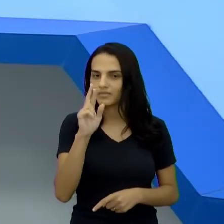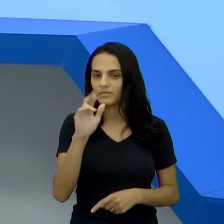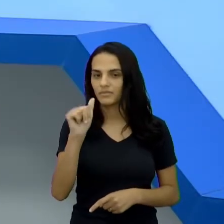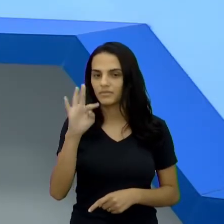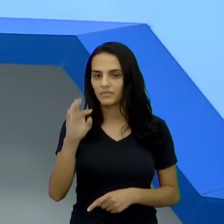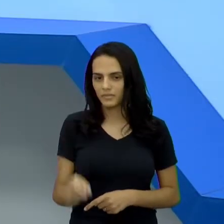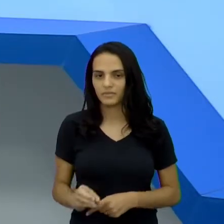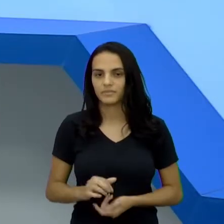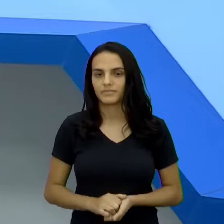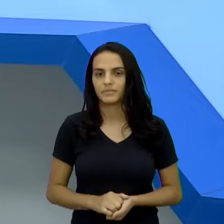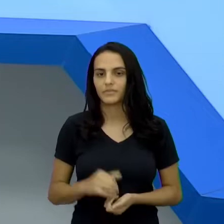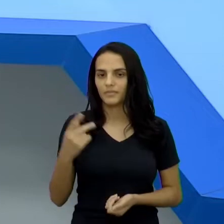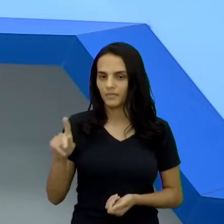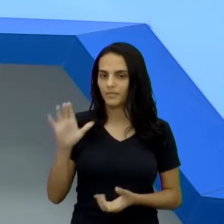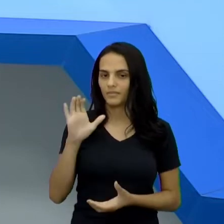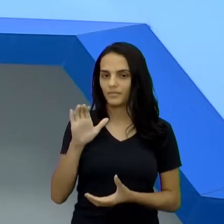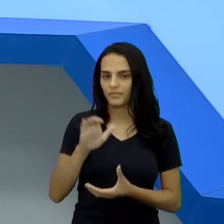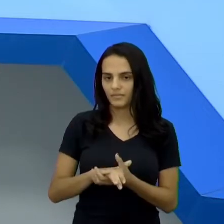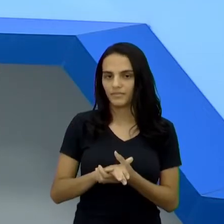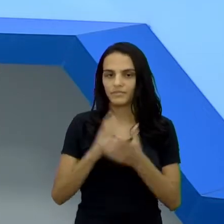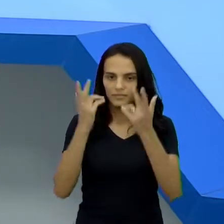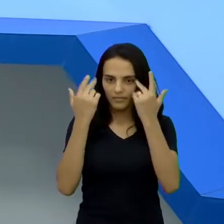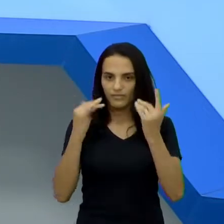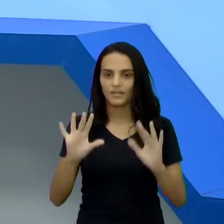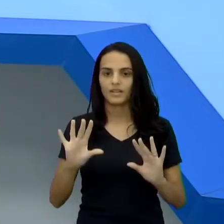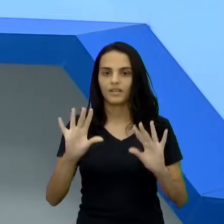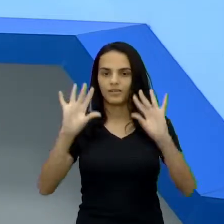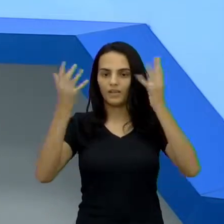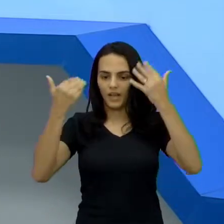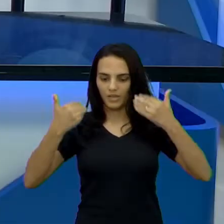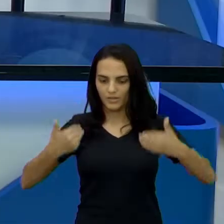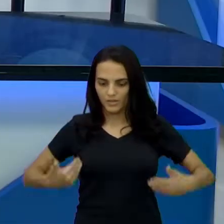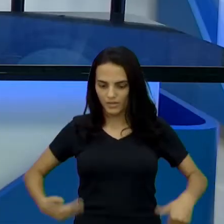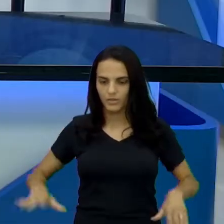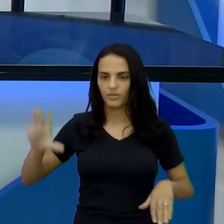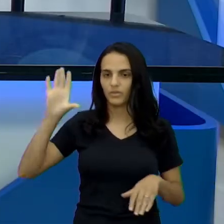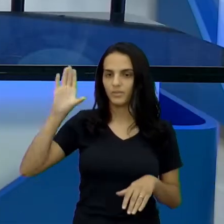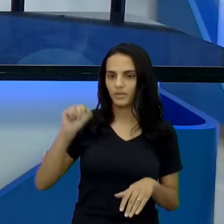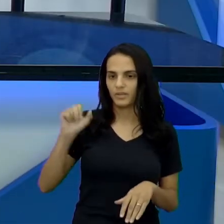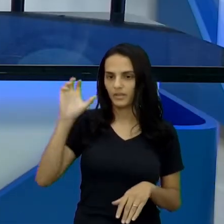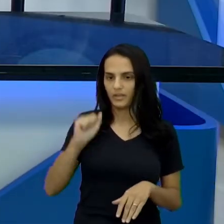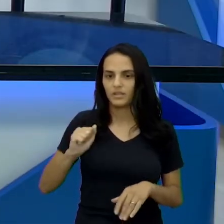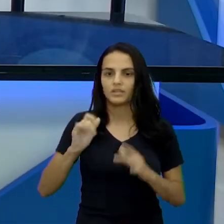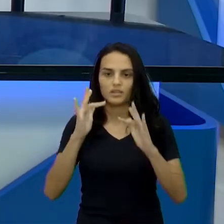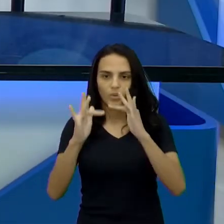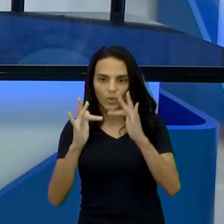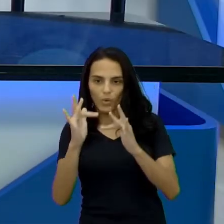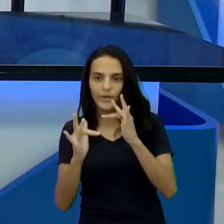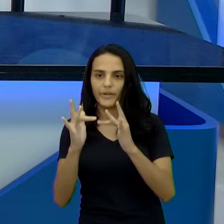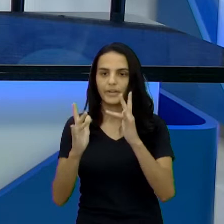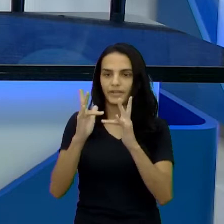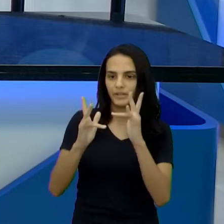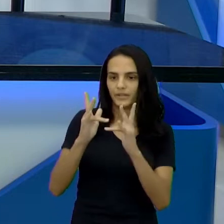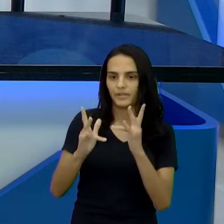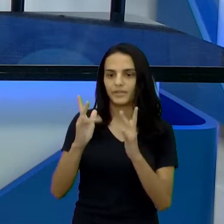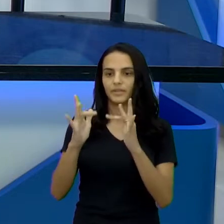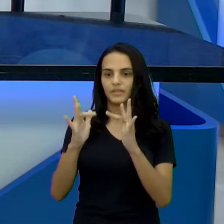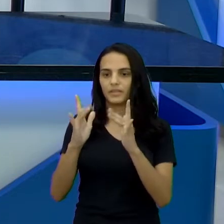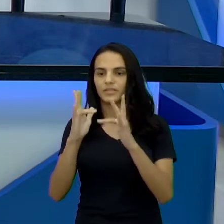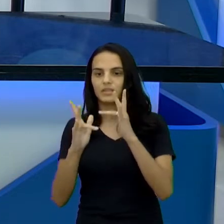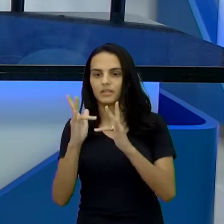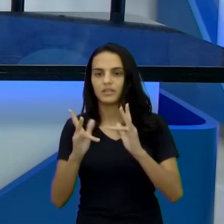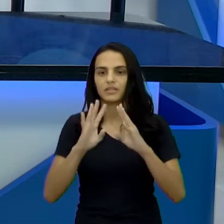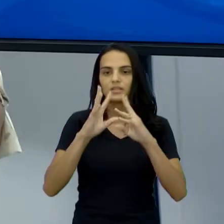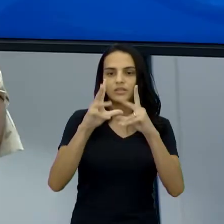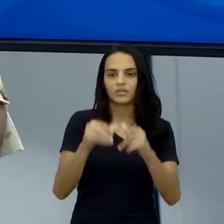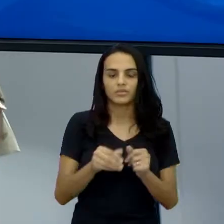por exemplo, e você teve o casamento tradicional, festa, vestido branco, aquele negócio todo. Tudo tradicional, tudo direito a